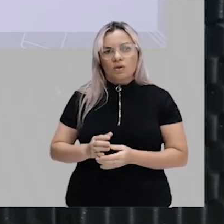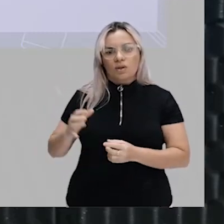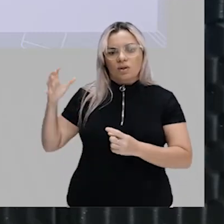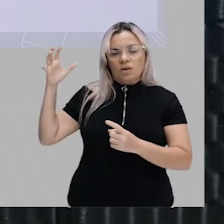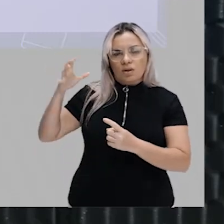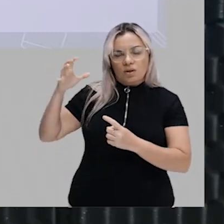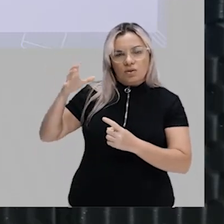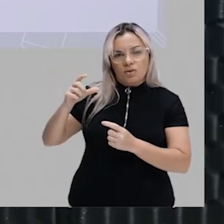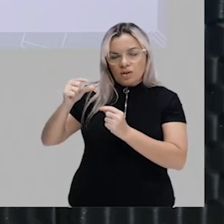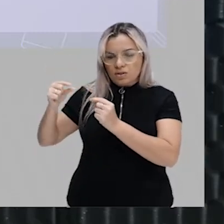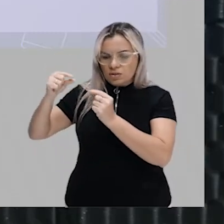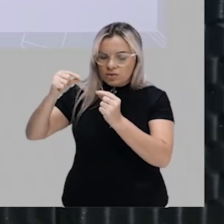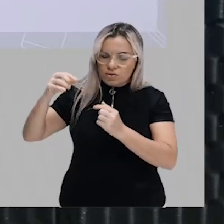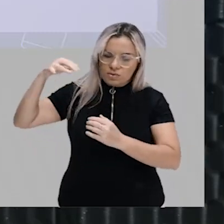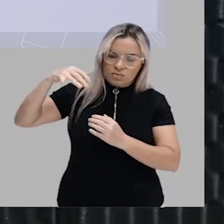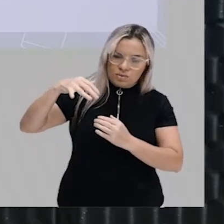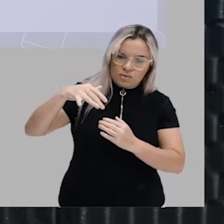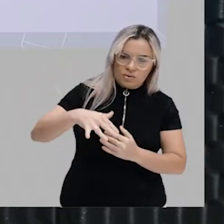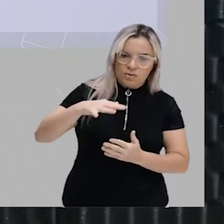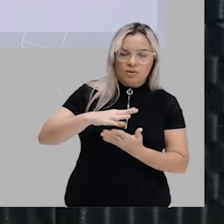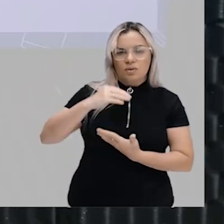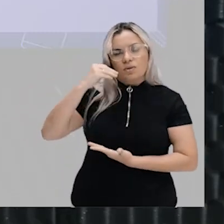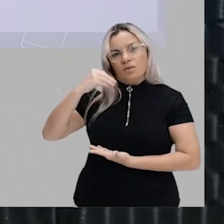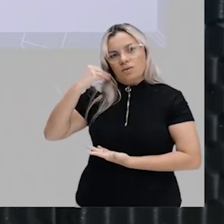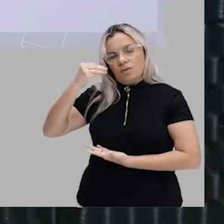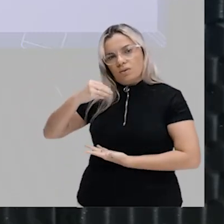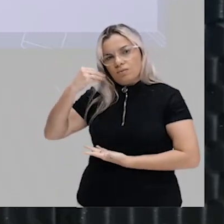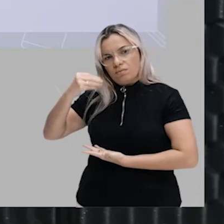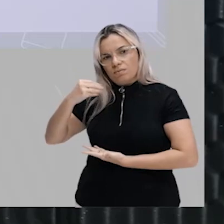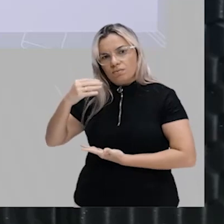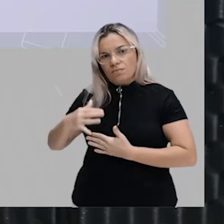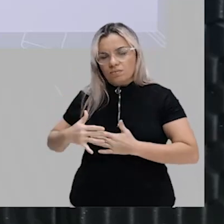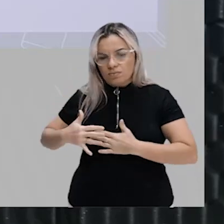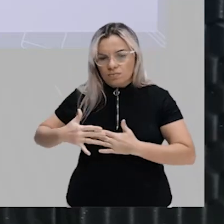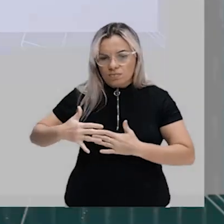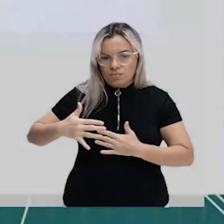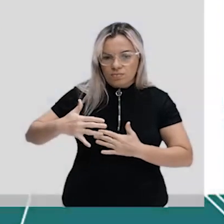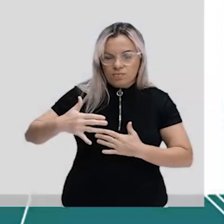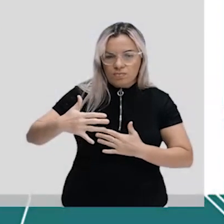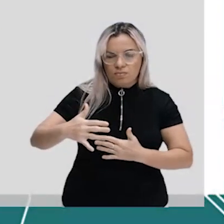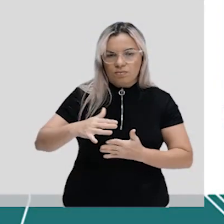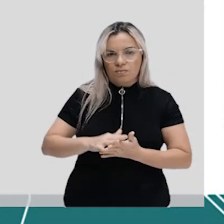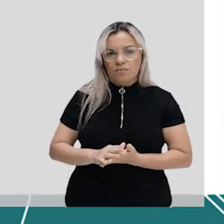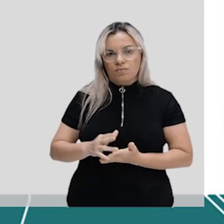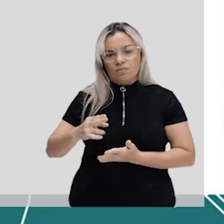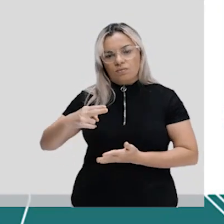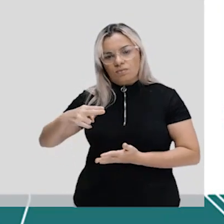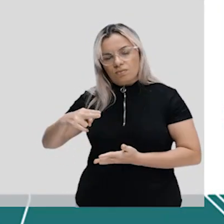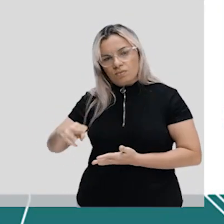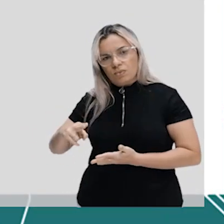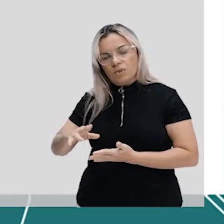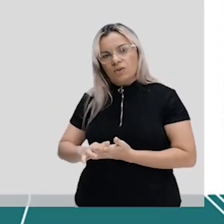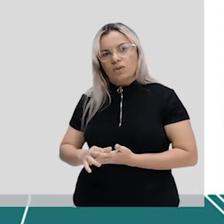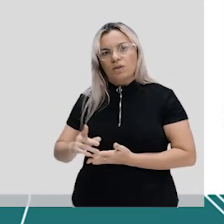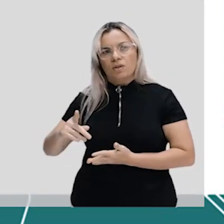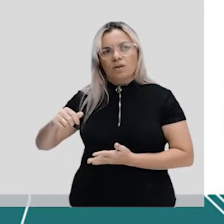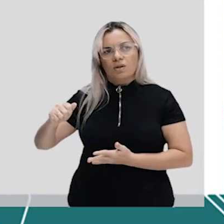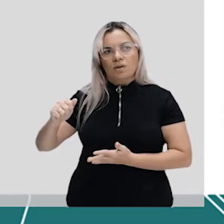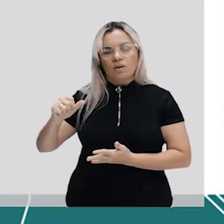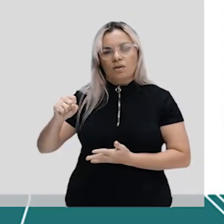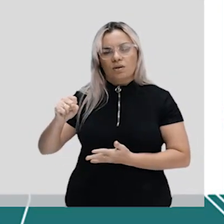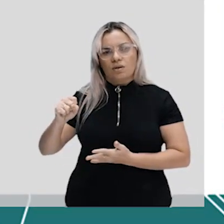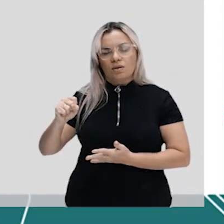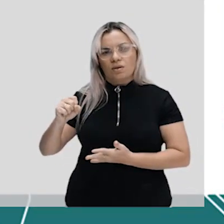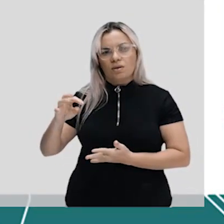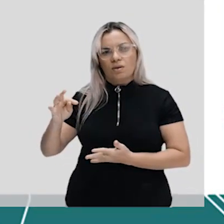micro-organismos. Inclusive, esses procedimentos eles foram denominados de pasteurização. Já ouviu falar de